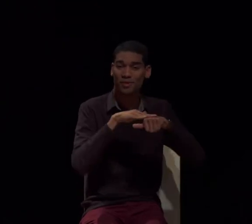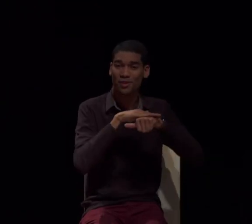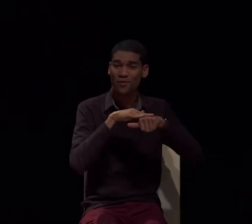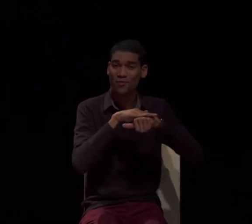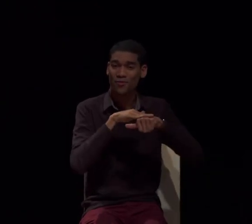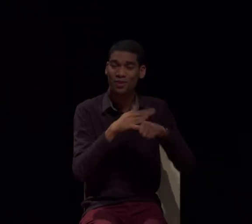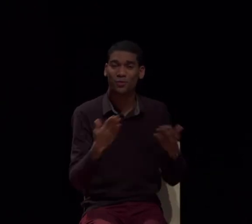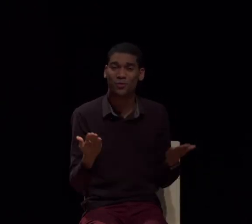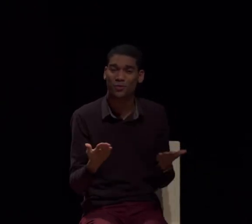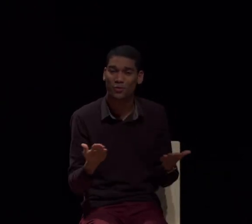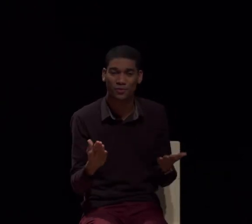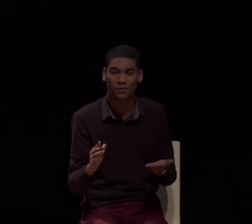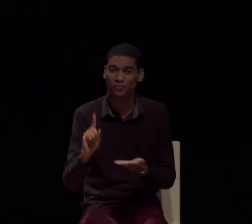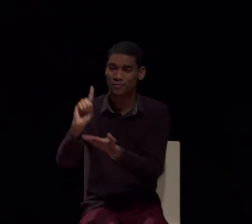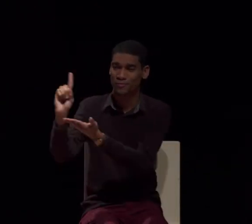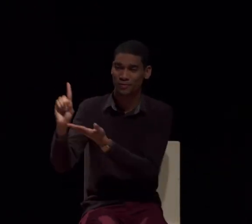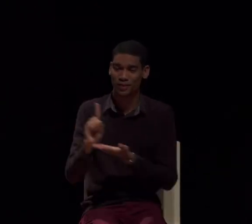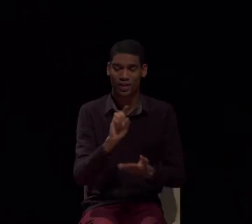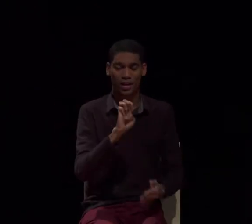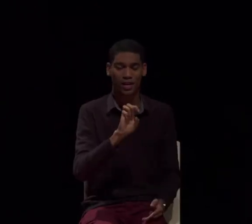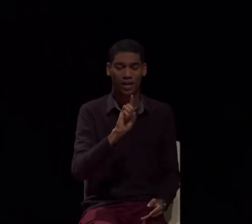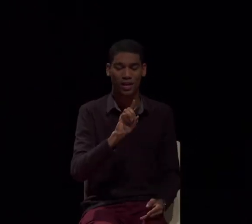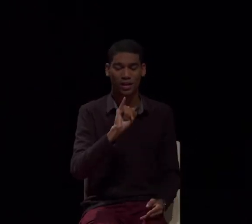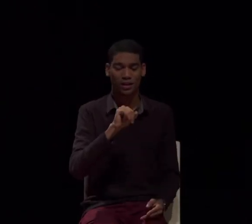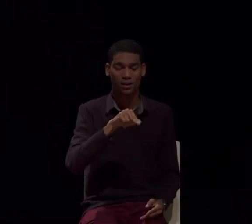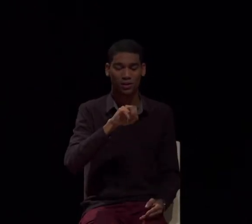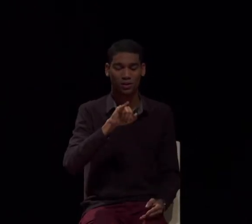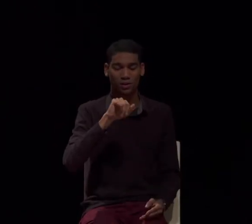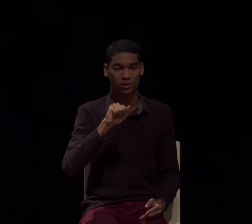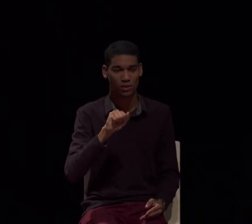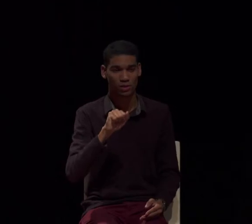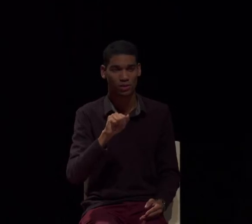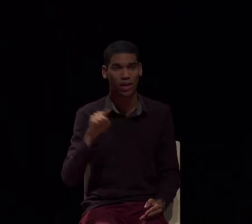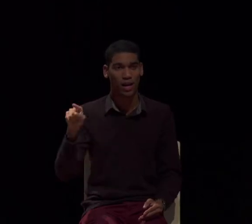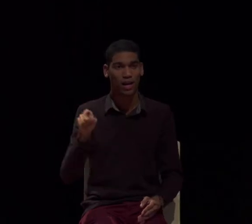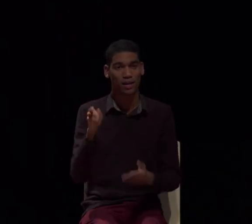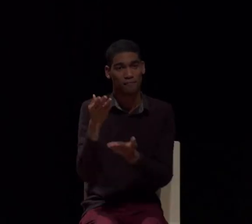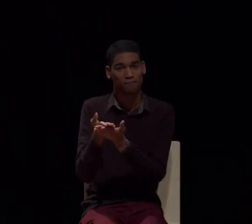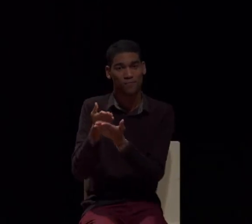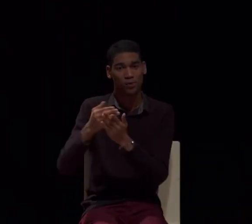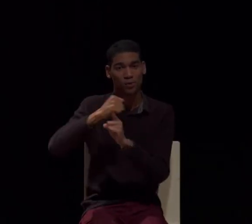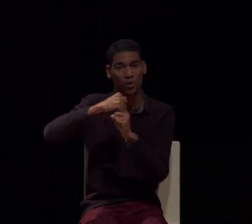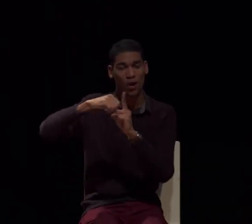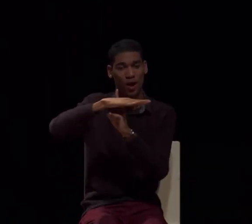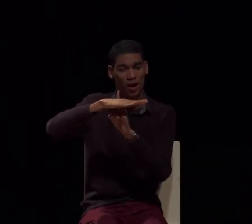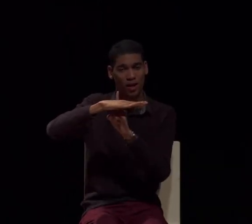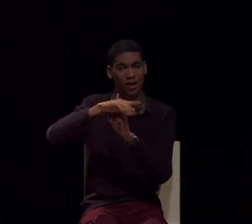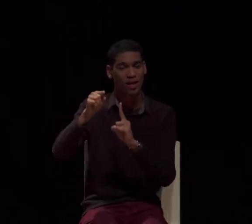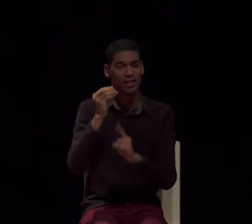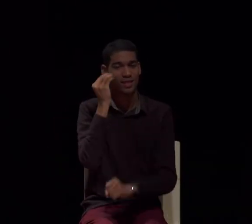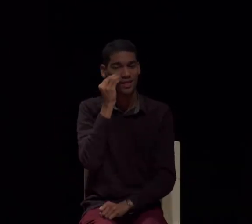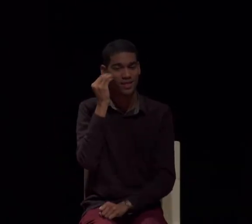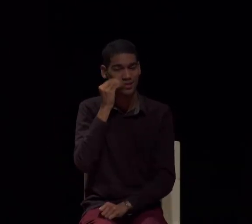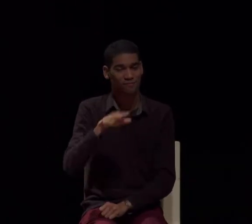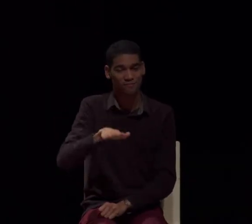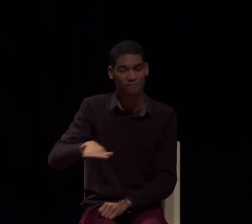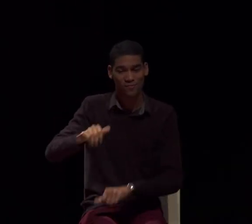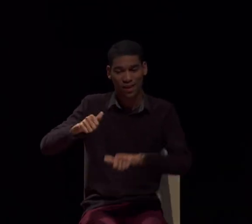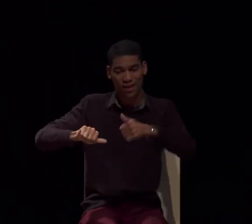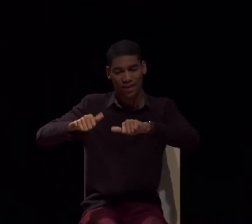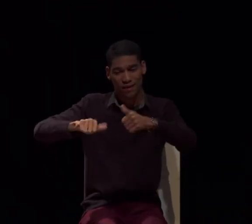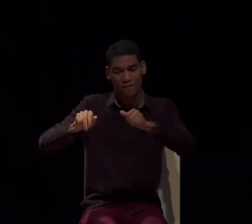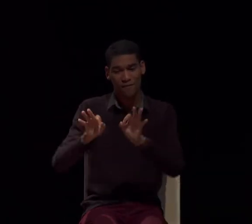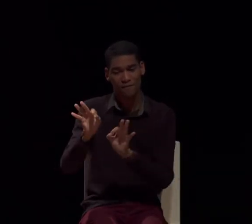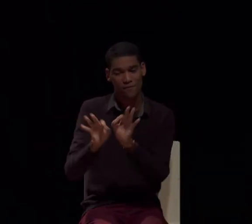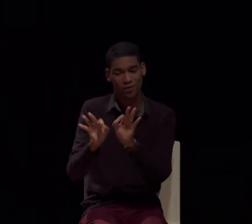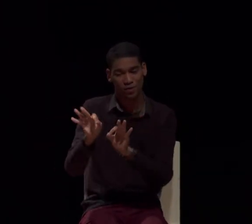a ednei gonçalves ela é socióloga com experiência na avaliação de projetos